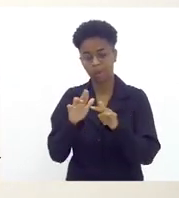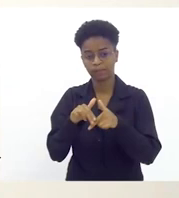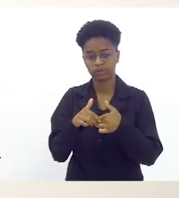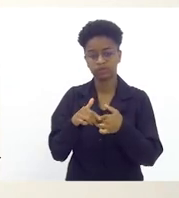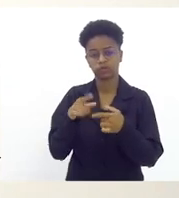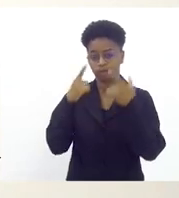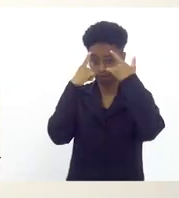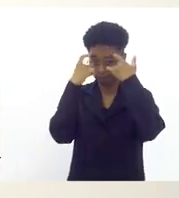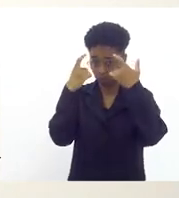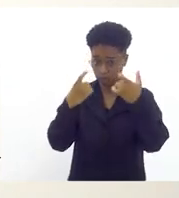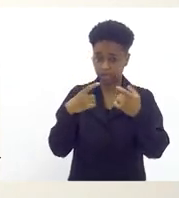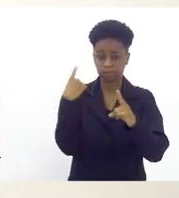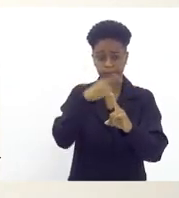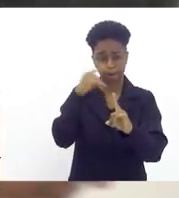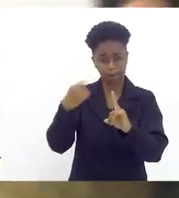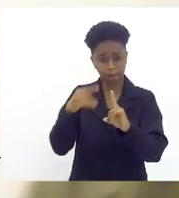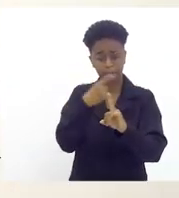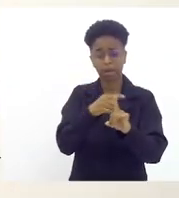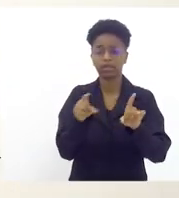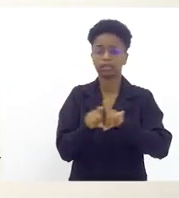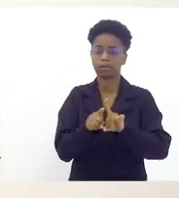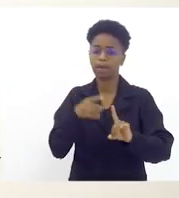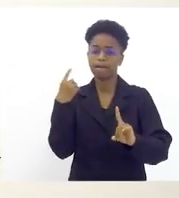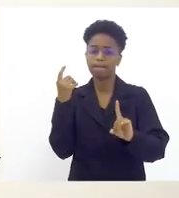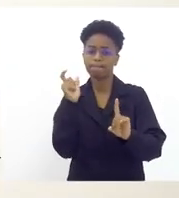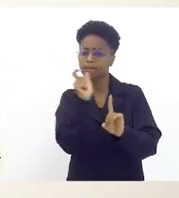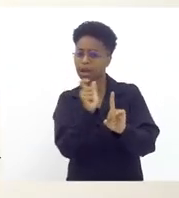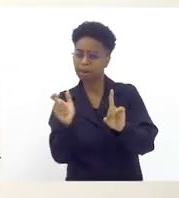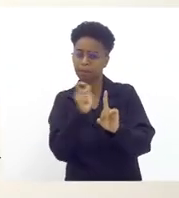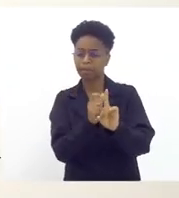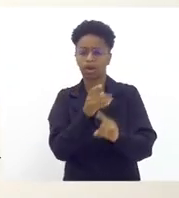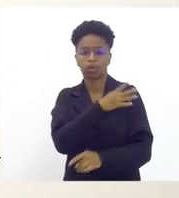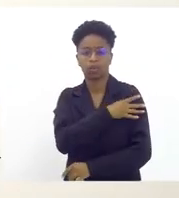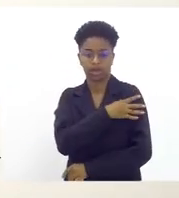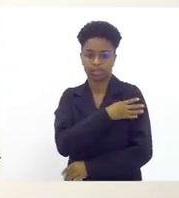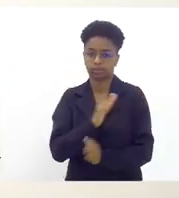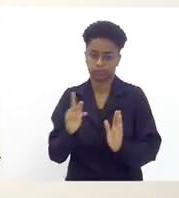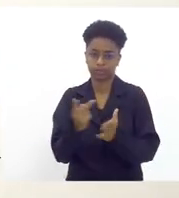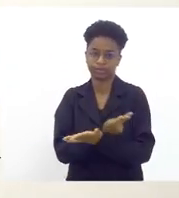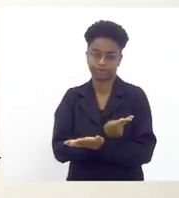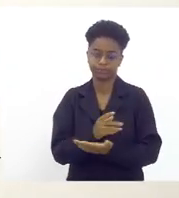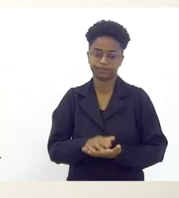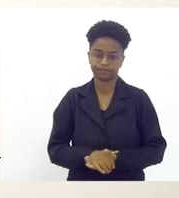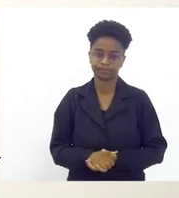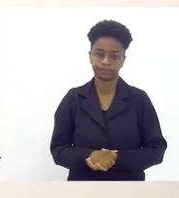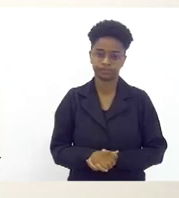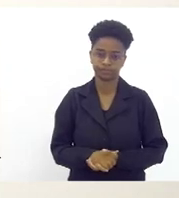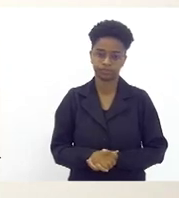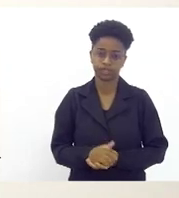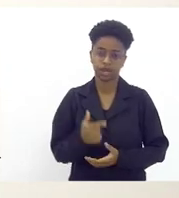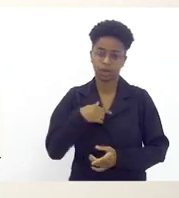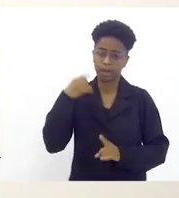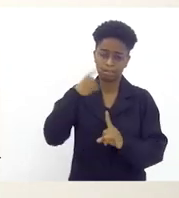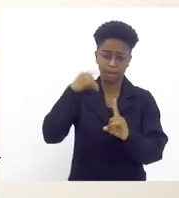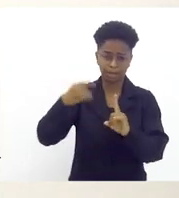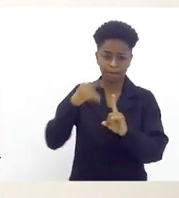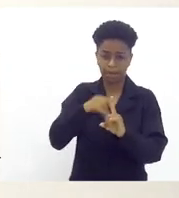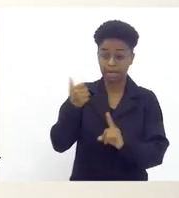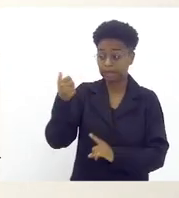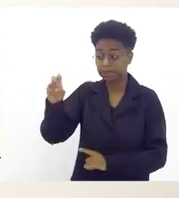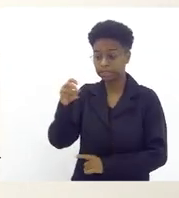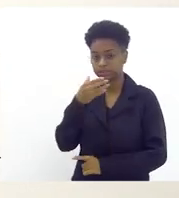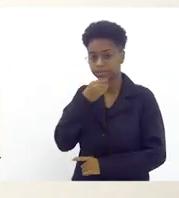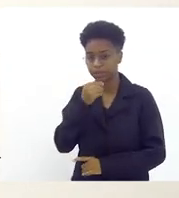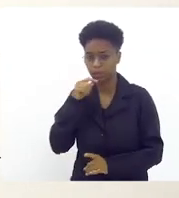agressão física e verbal, ainda na quarta série. Eu apanhei de mais de 15